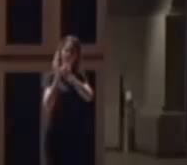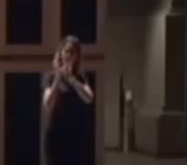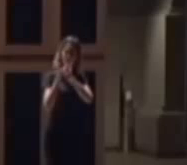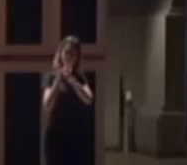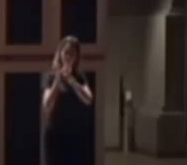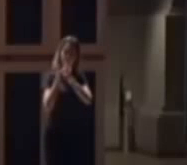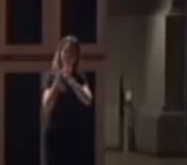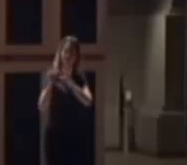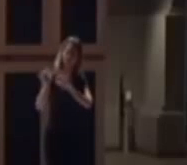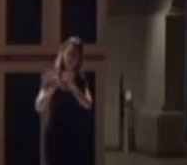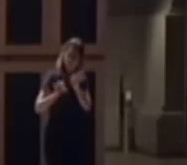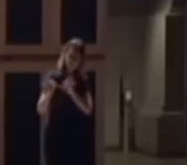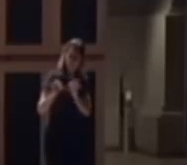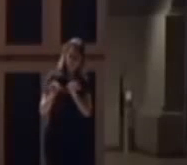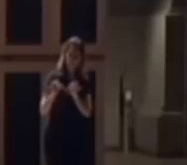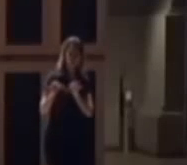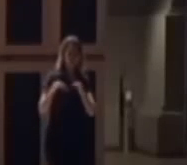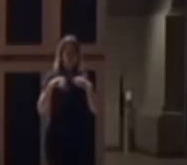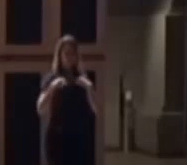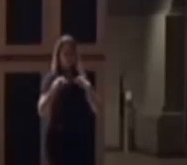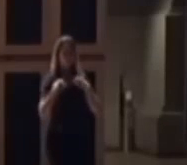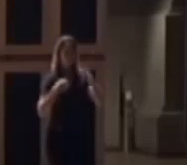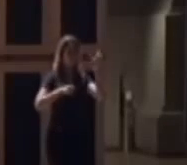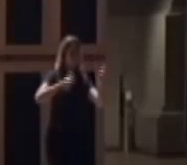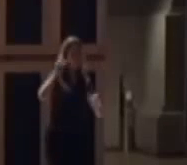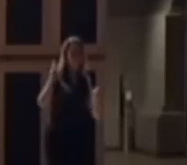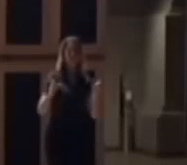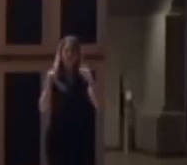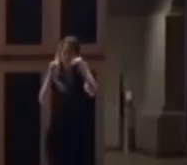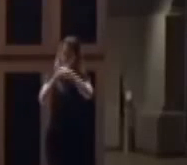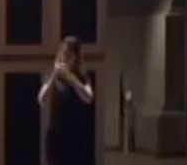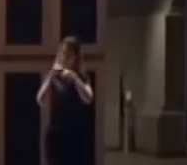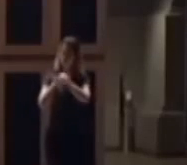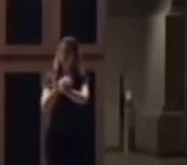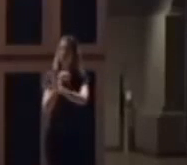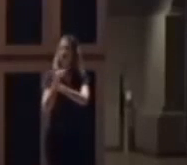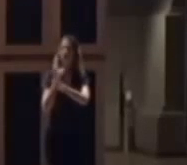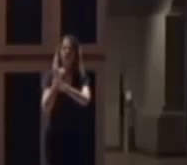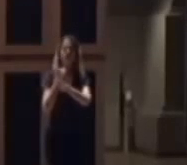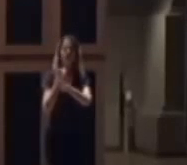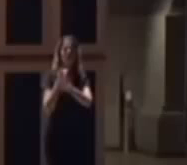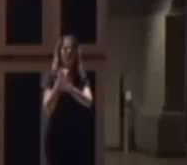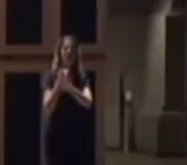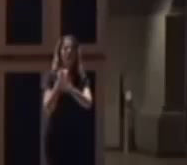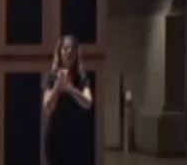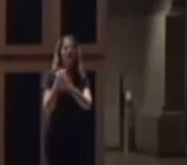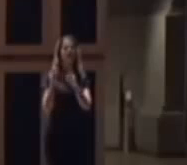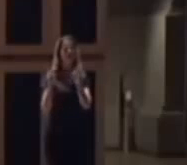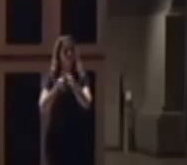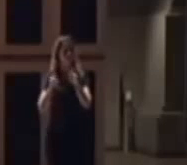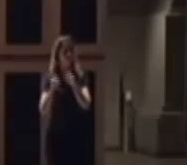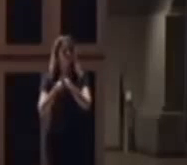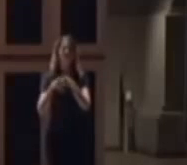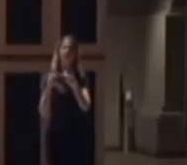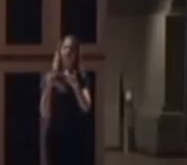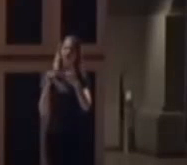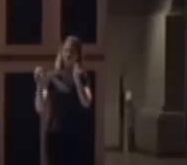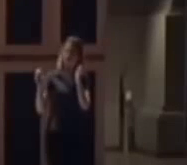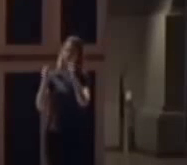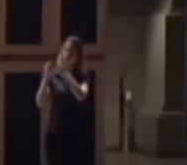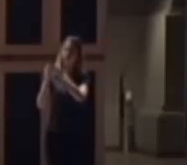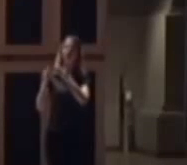são produzidos os figurinos e cenários e armazenados tanto para a guarda de acervo da própria instituição quanto